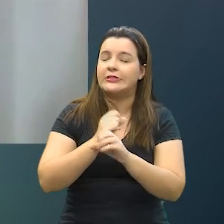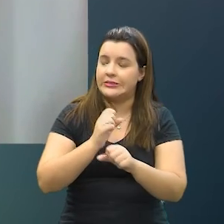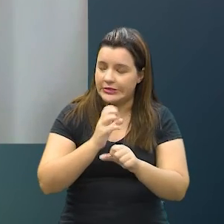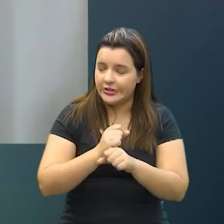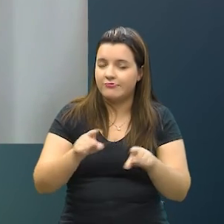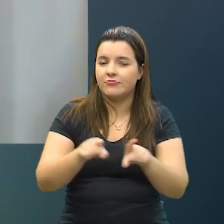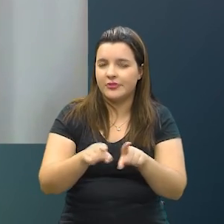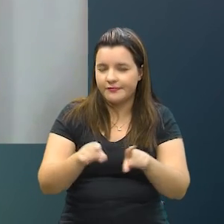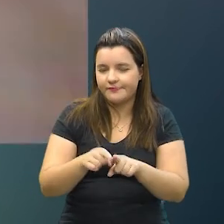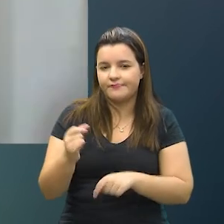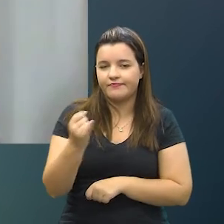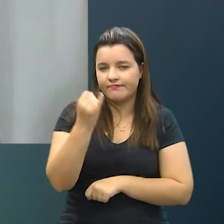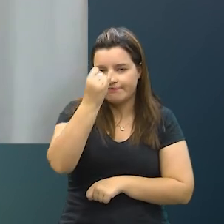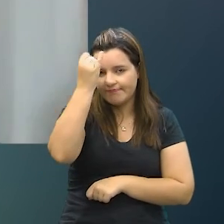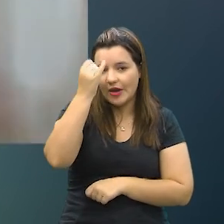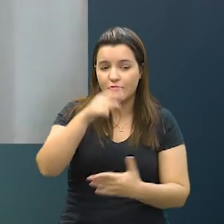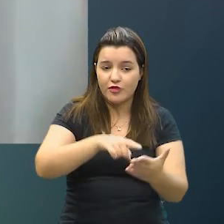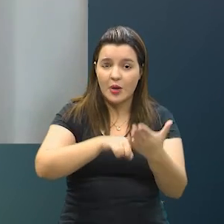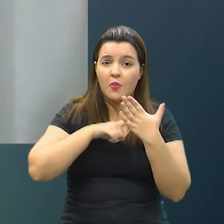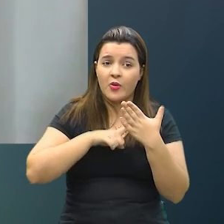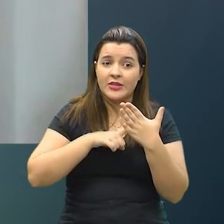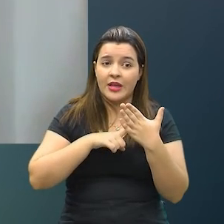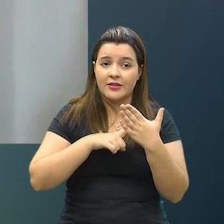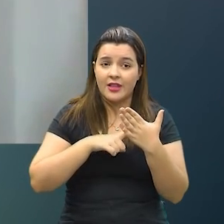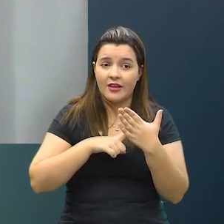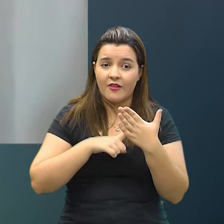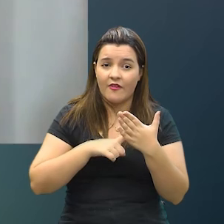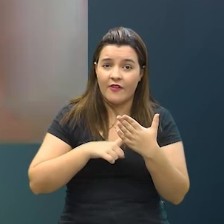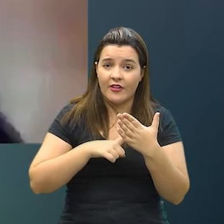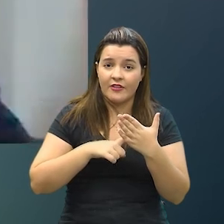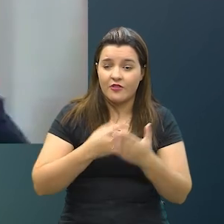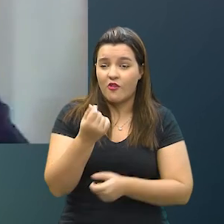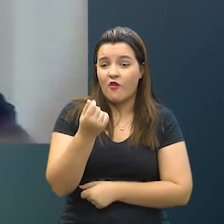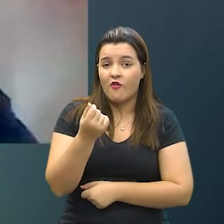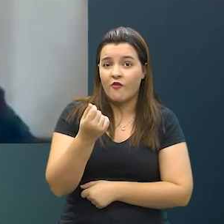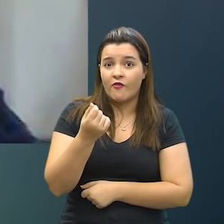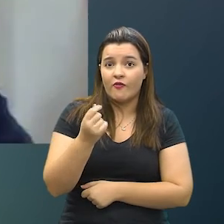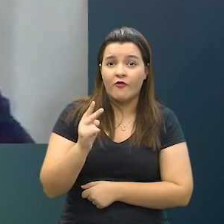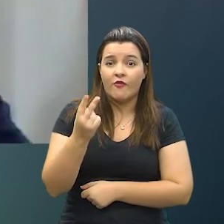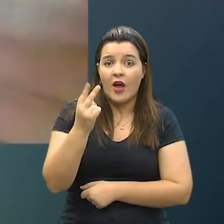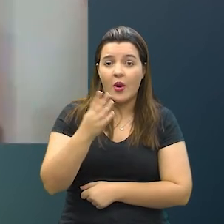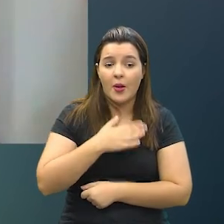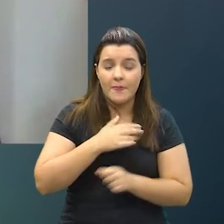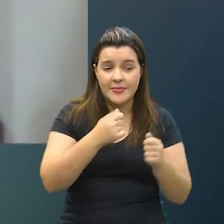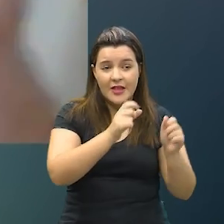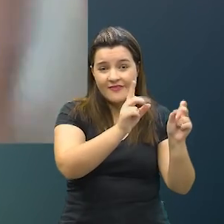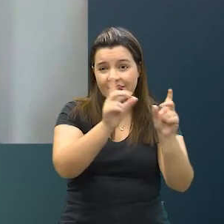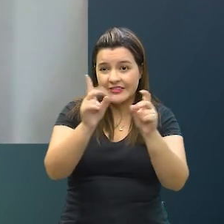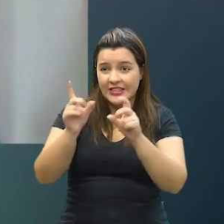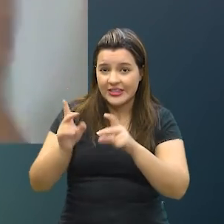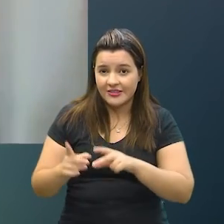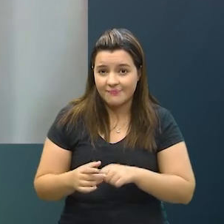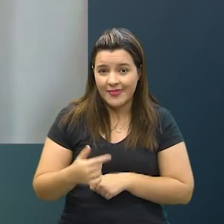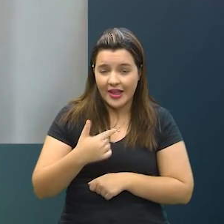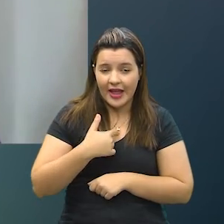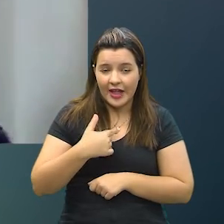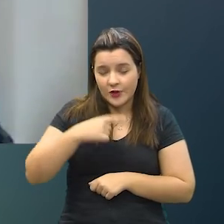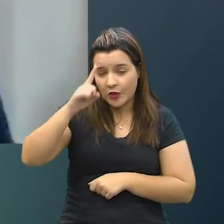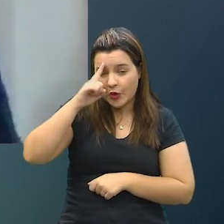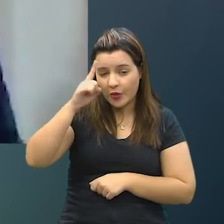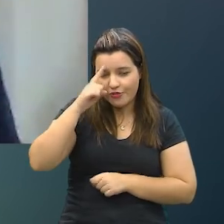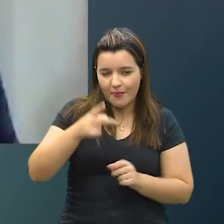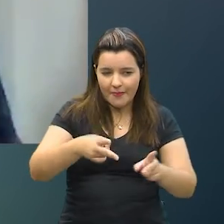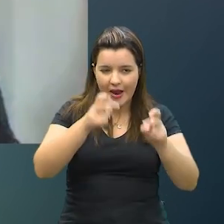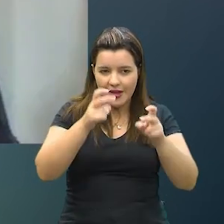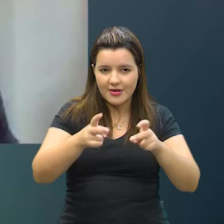bastante importante, porque ele é um indicador, né? E ele vai ser aquele termômetro que você vai saber se no dia a dia você